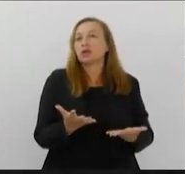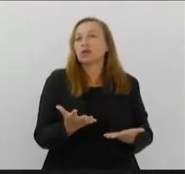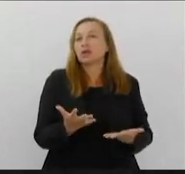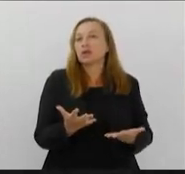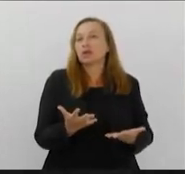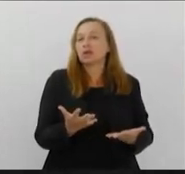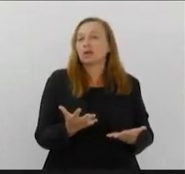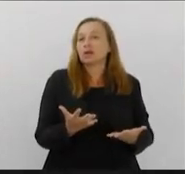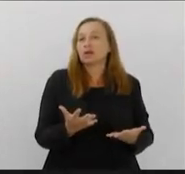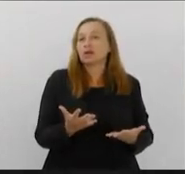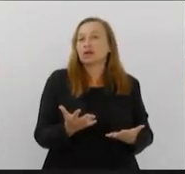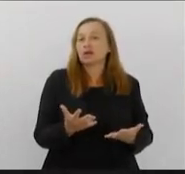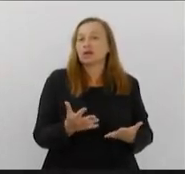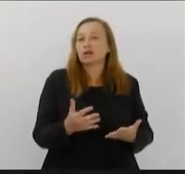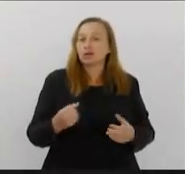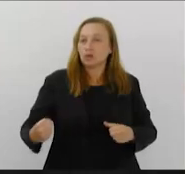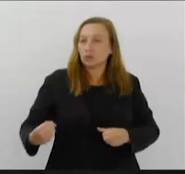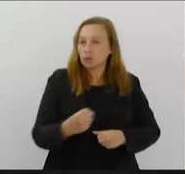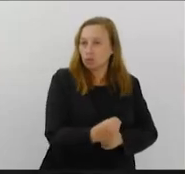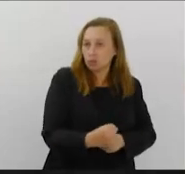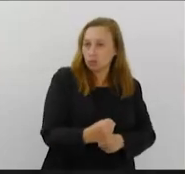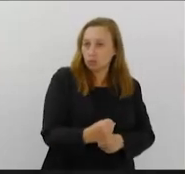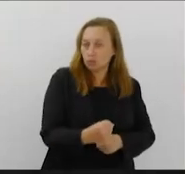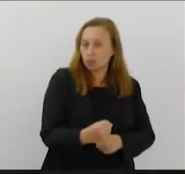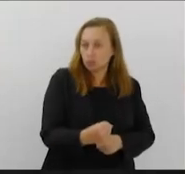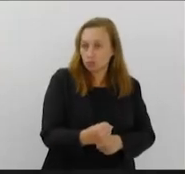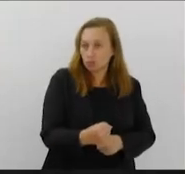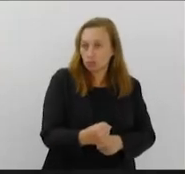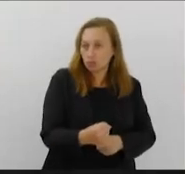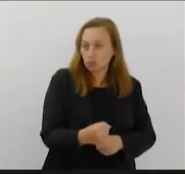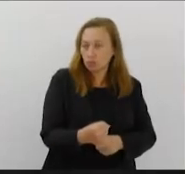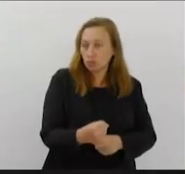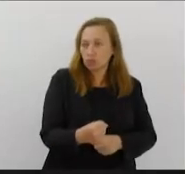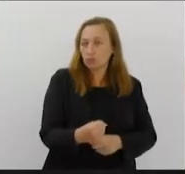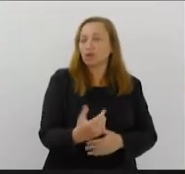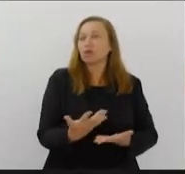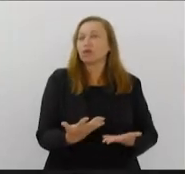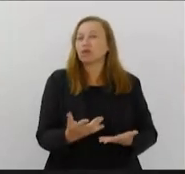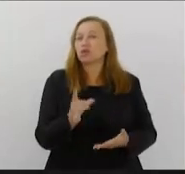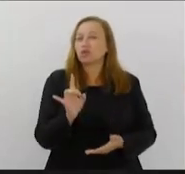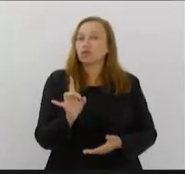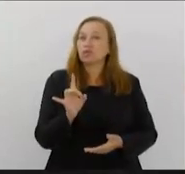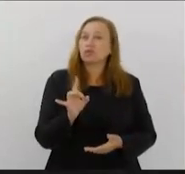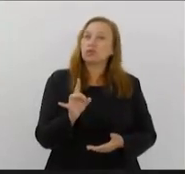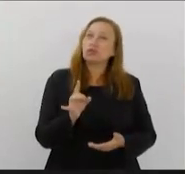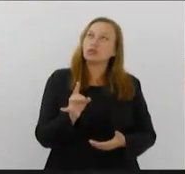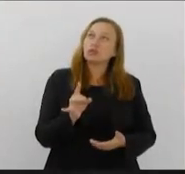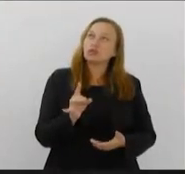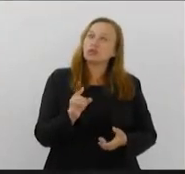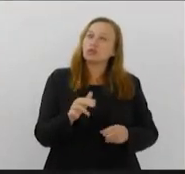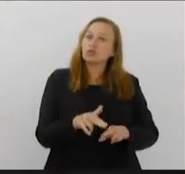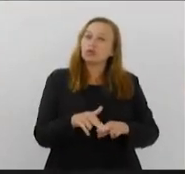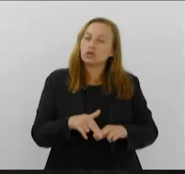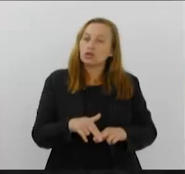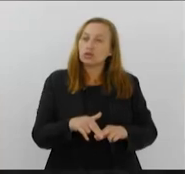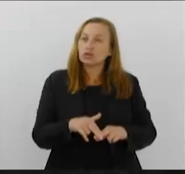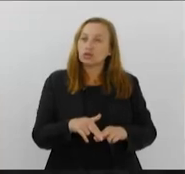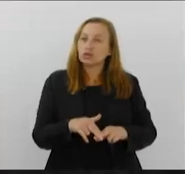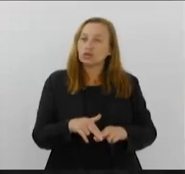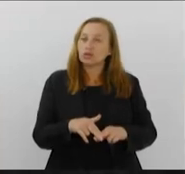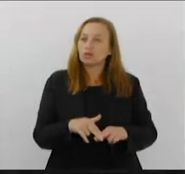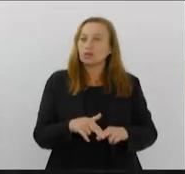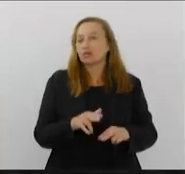do ingresso no mercado de trabalho, das expectativas de ingresso no mercado de trabalho, não única exclusivamente por conta das